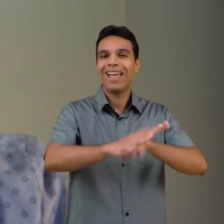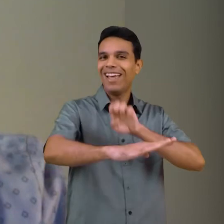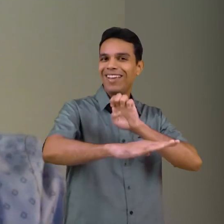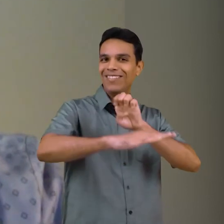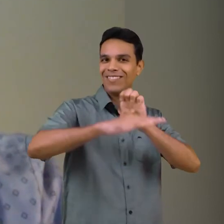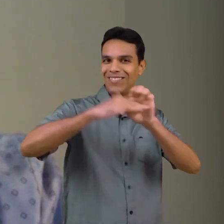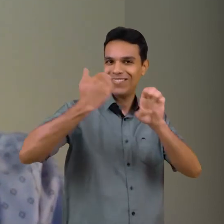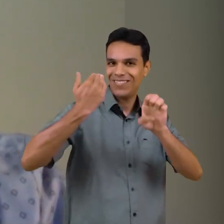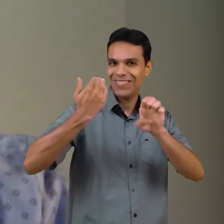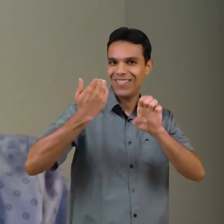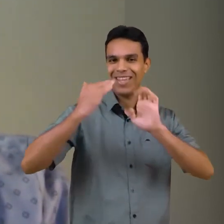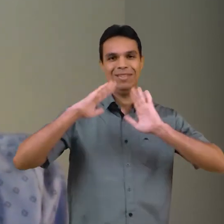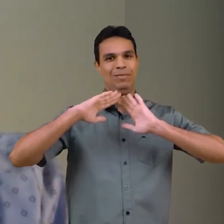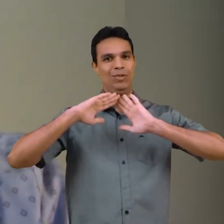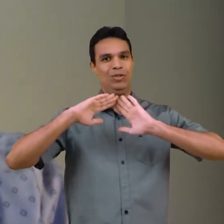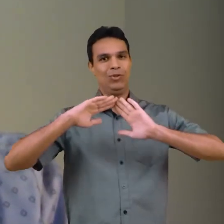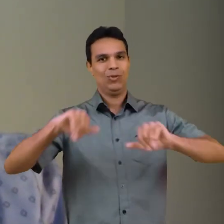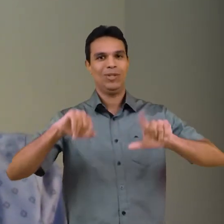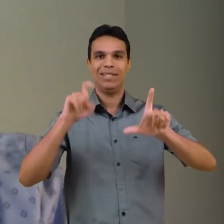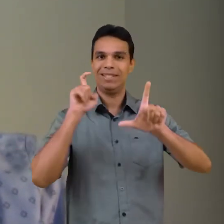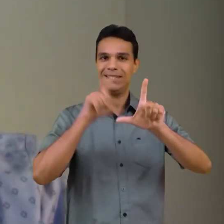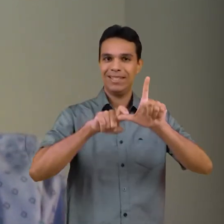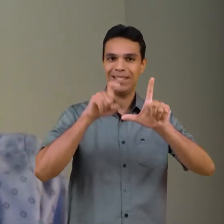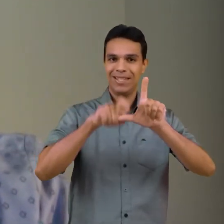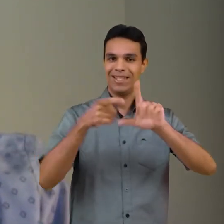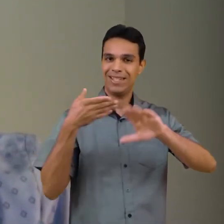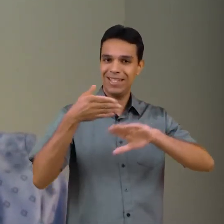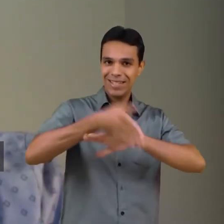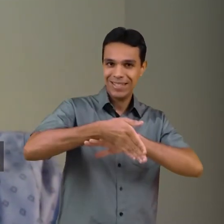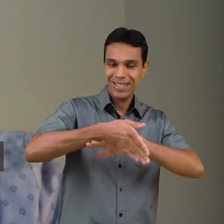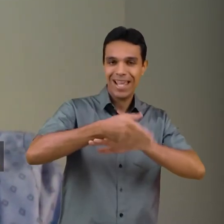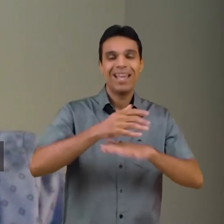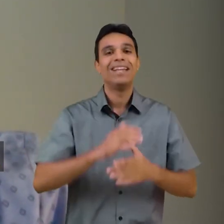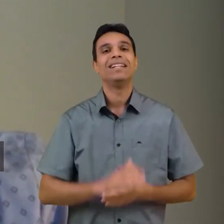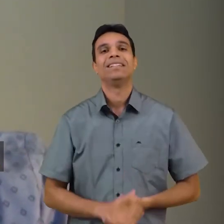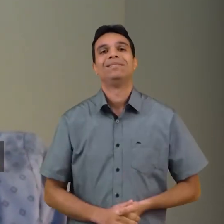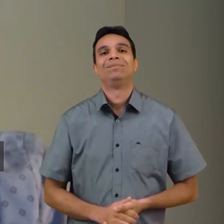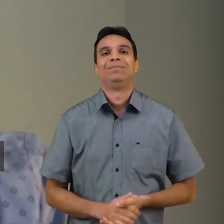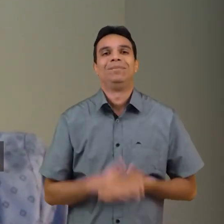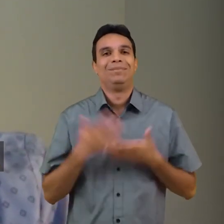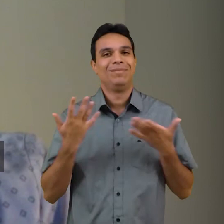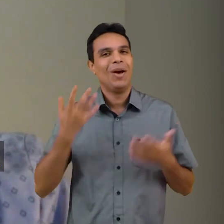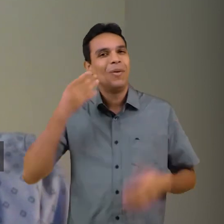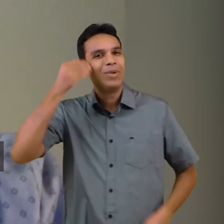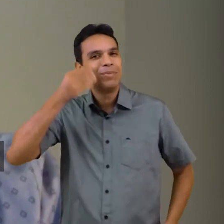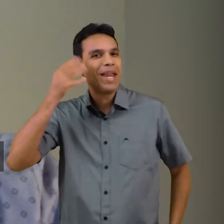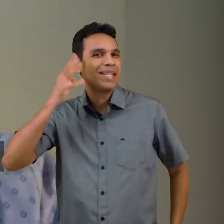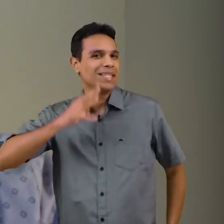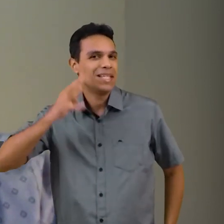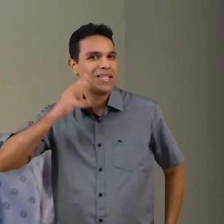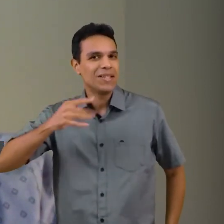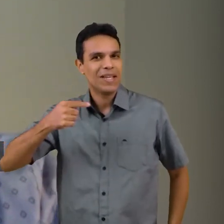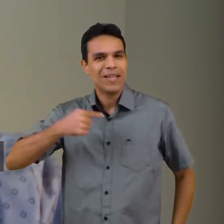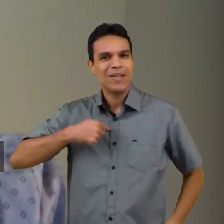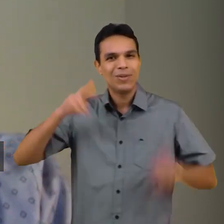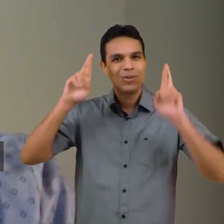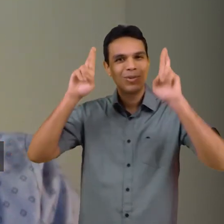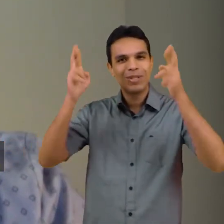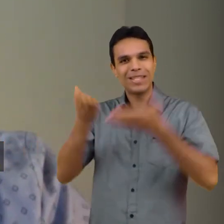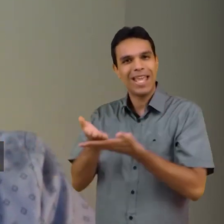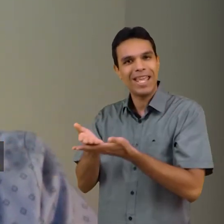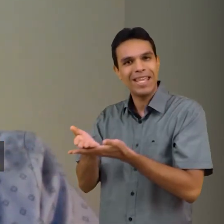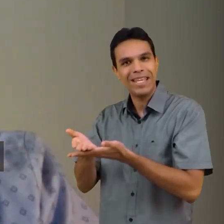participar, pessoas mandando e-mail para acessar o link. Então foi uma experiência bem legal, assim.